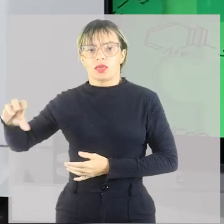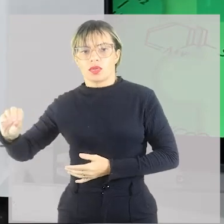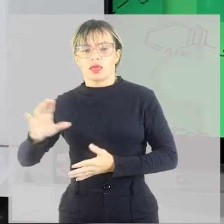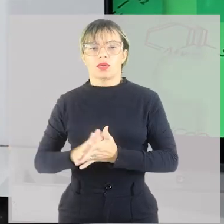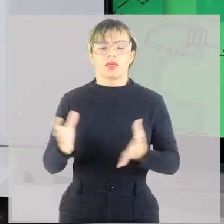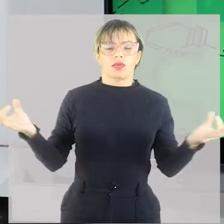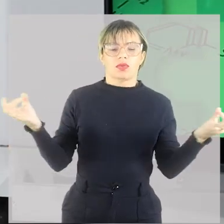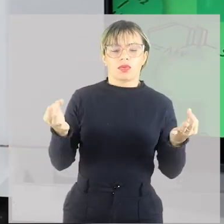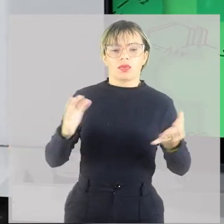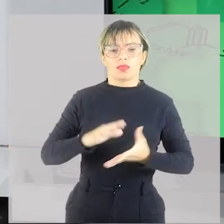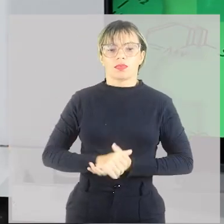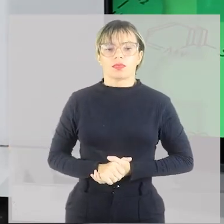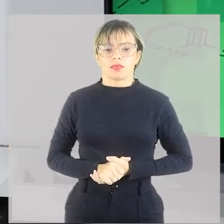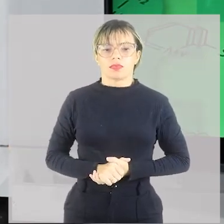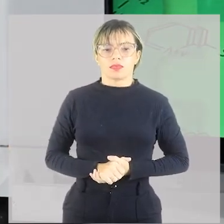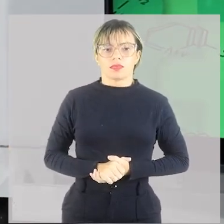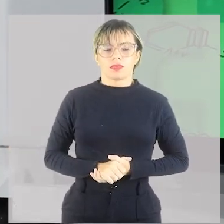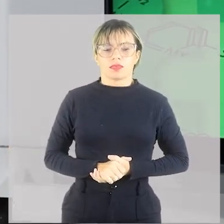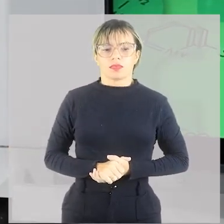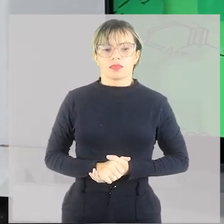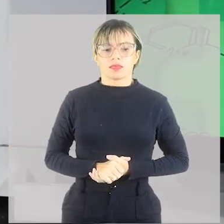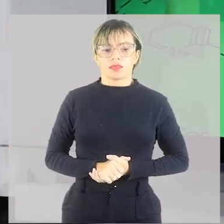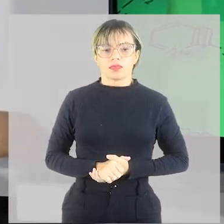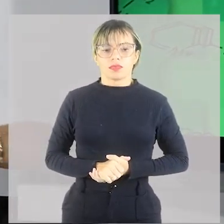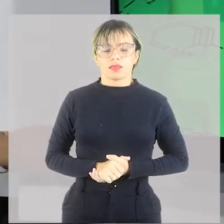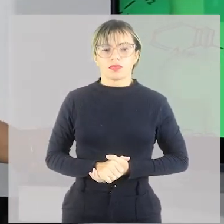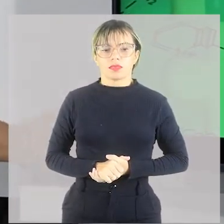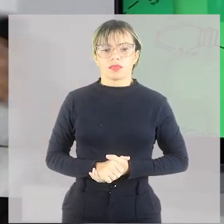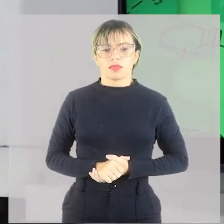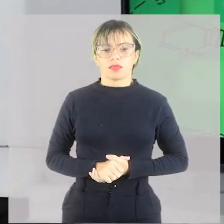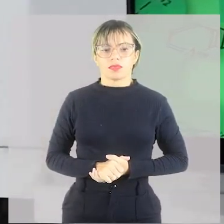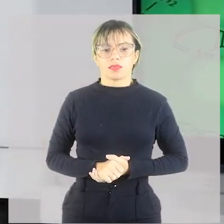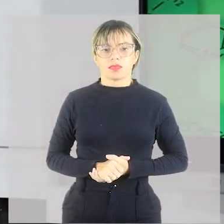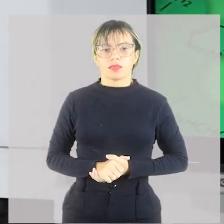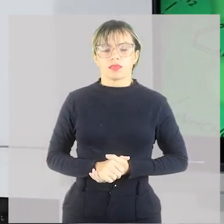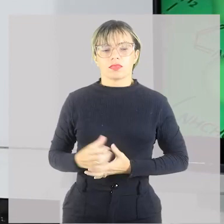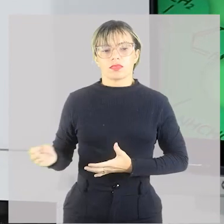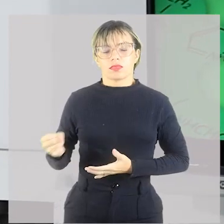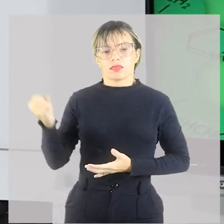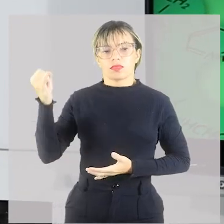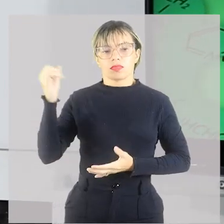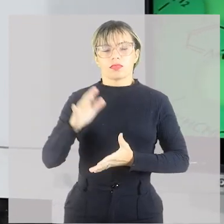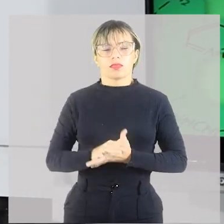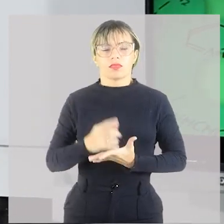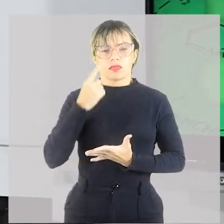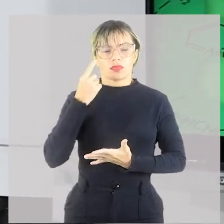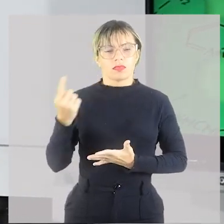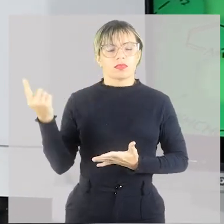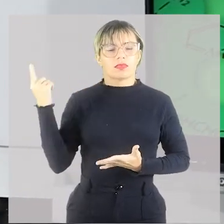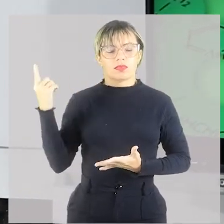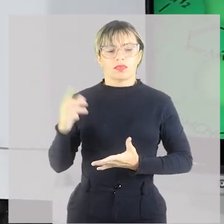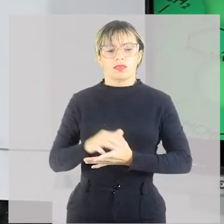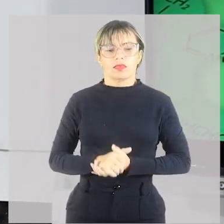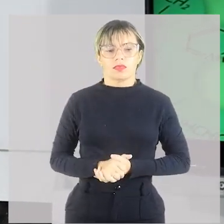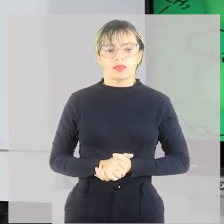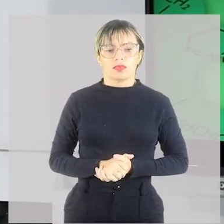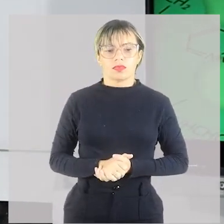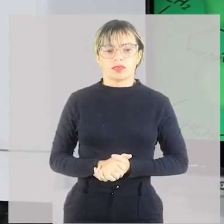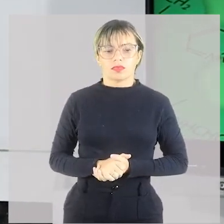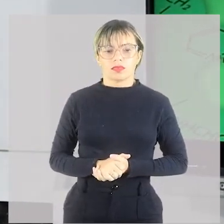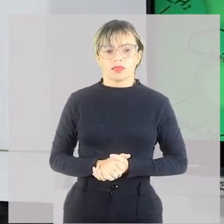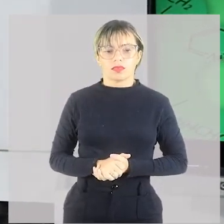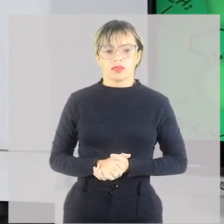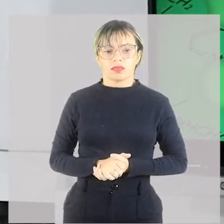Perfeito, but, 2, eno. Tá? Uma coisa muito importante, ó, deixa eu apagar bem aqui. Aqui é